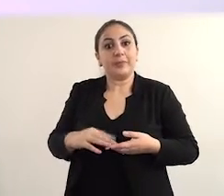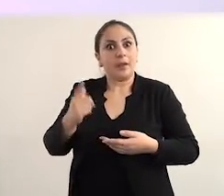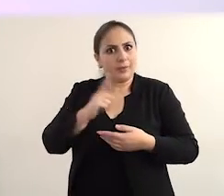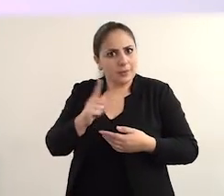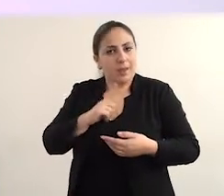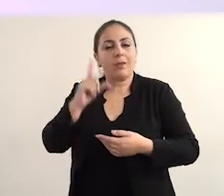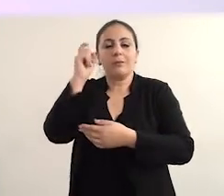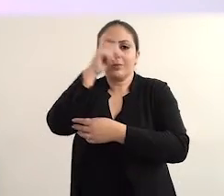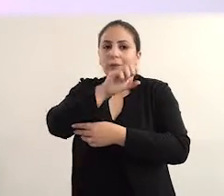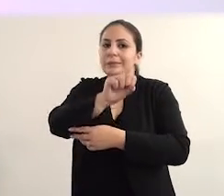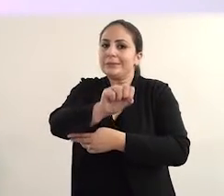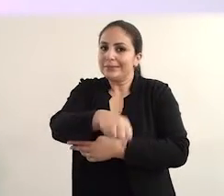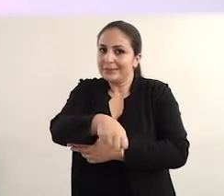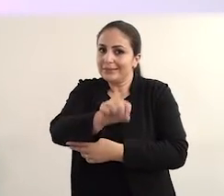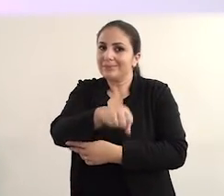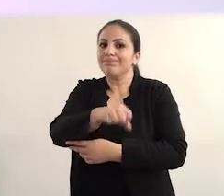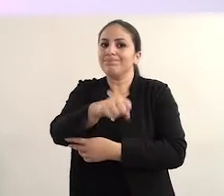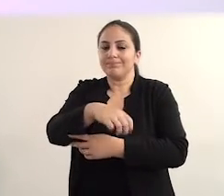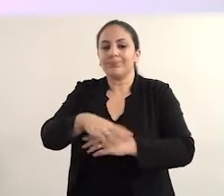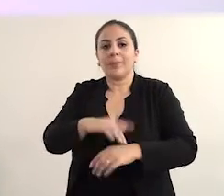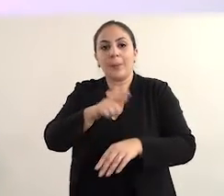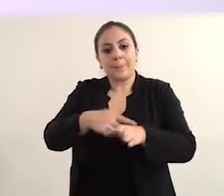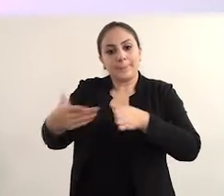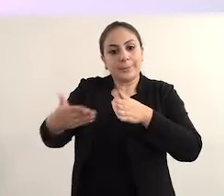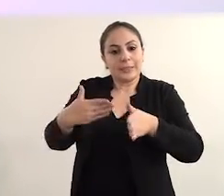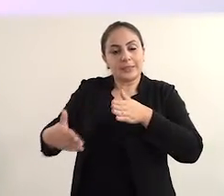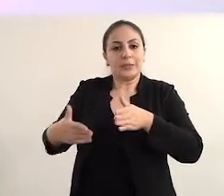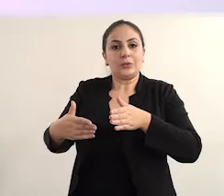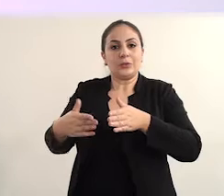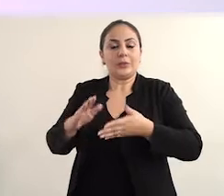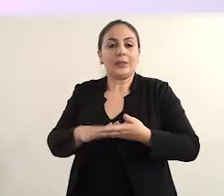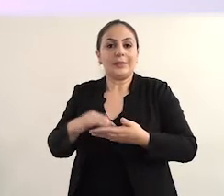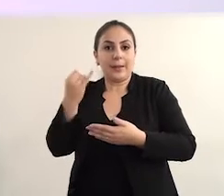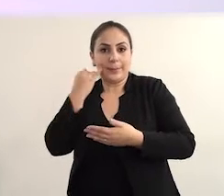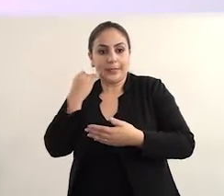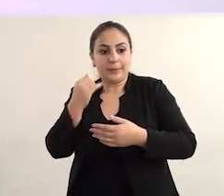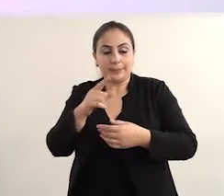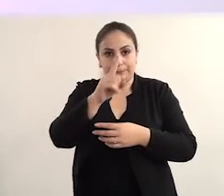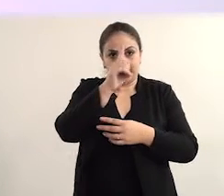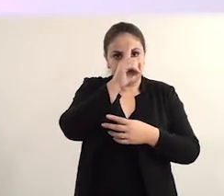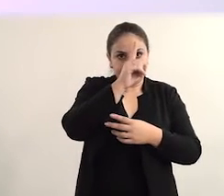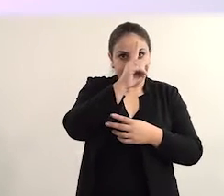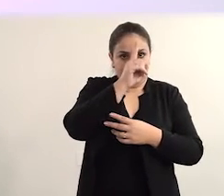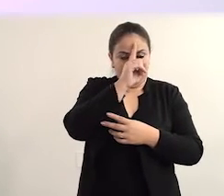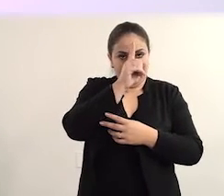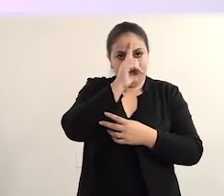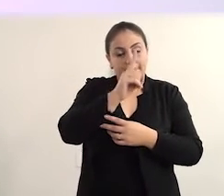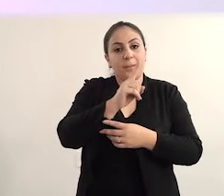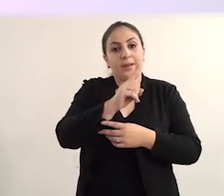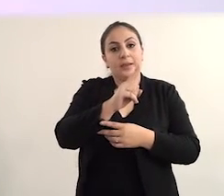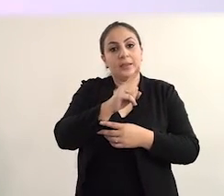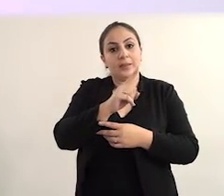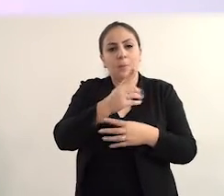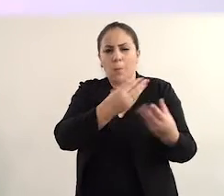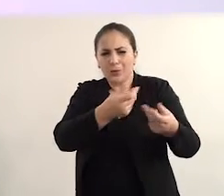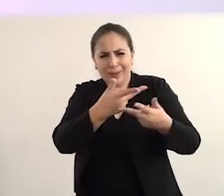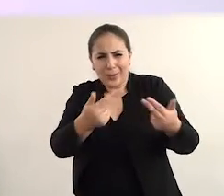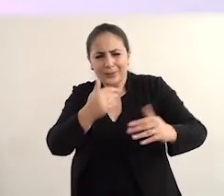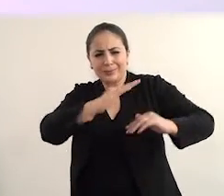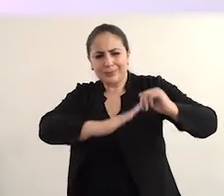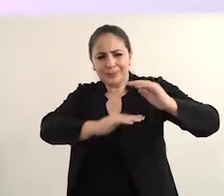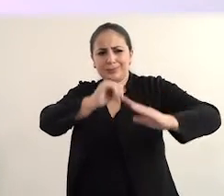teve as suas dificuldades, né, nesse período que ela passou do ensino fundamental. Muitas coisas a gente teve que construir com